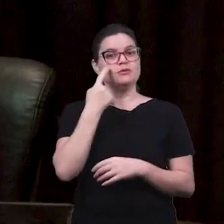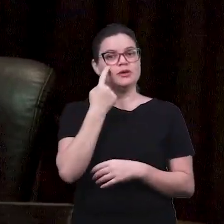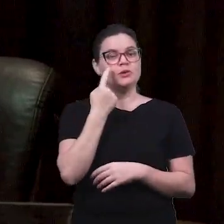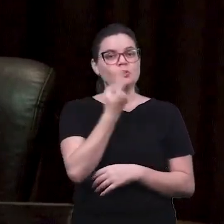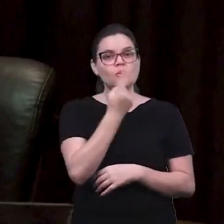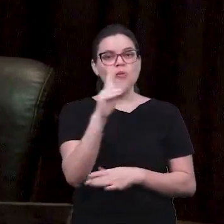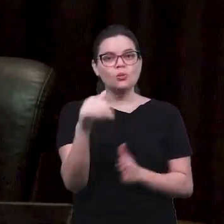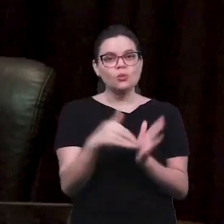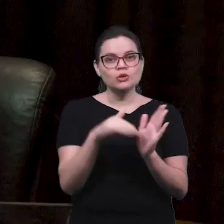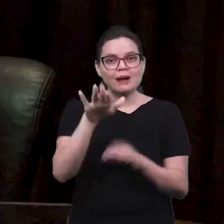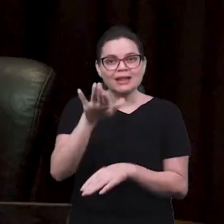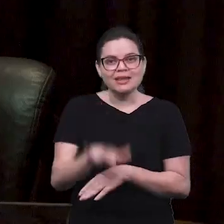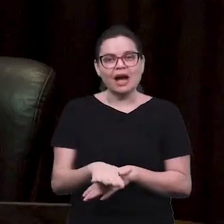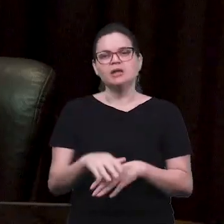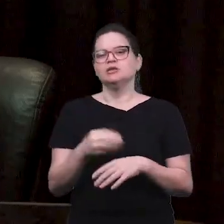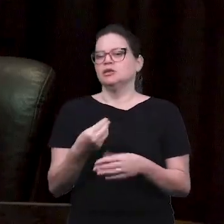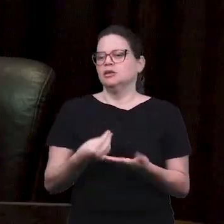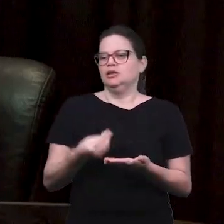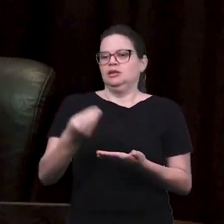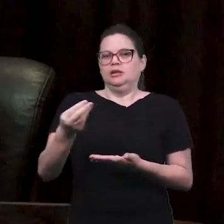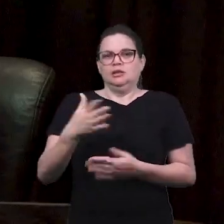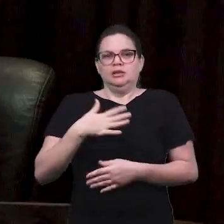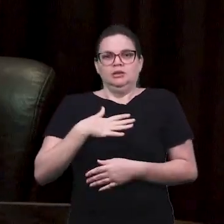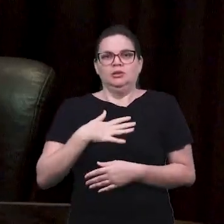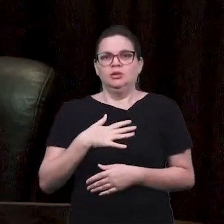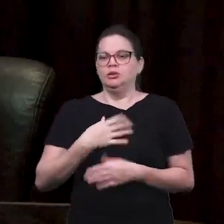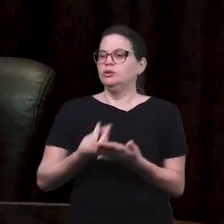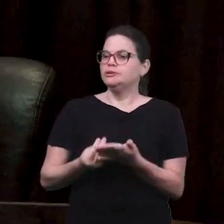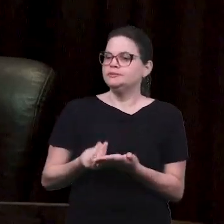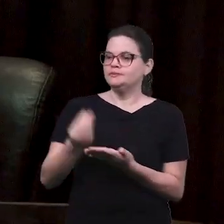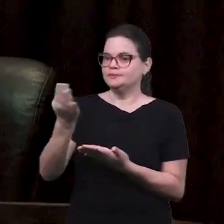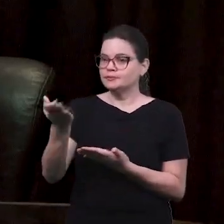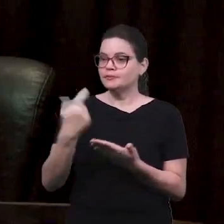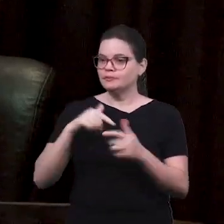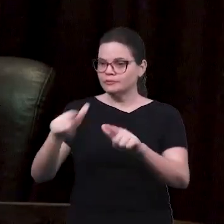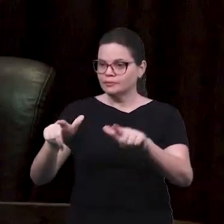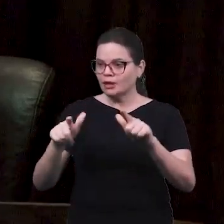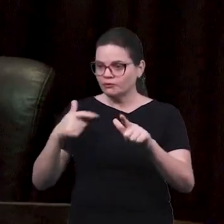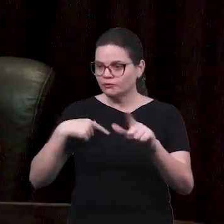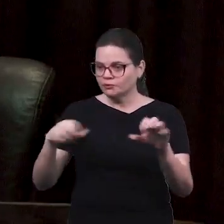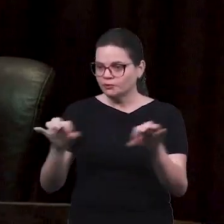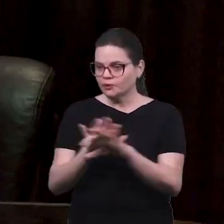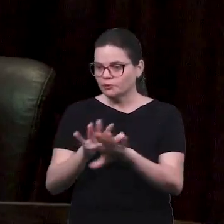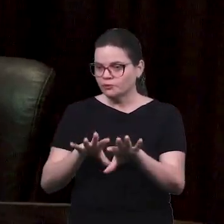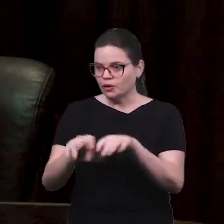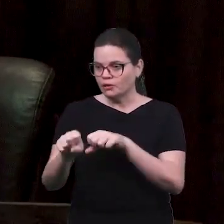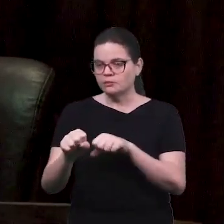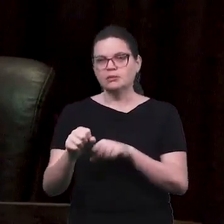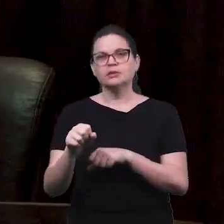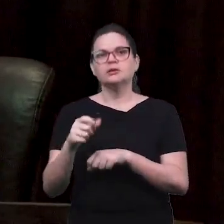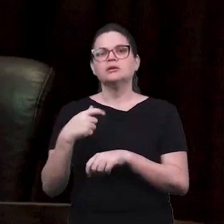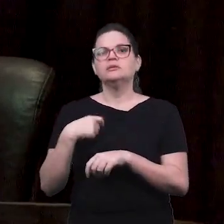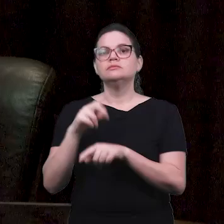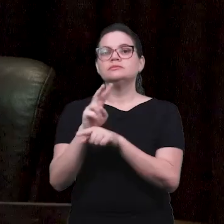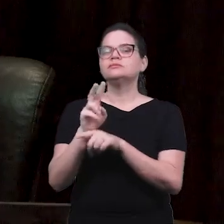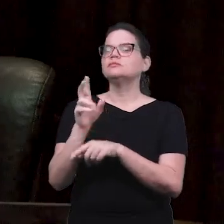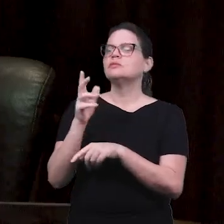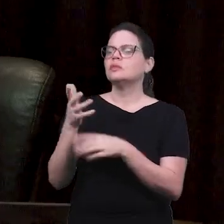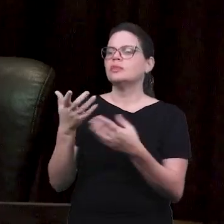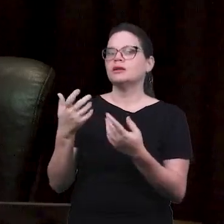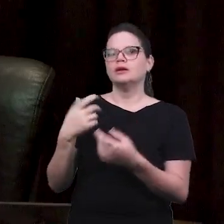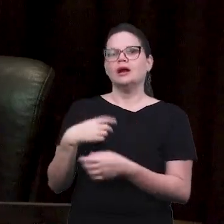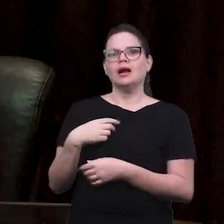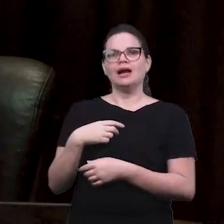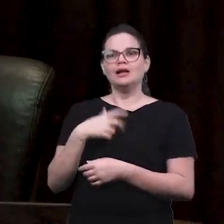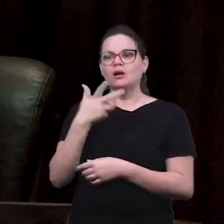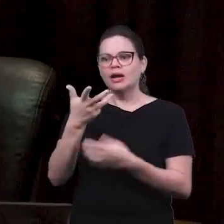o último que ele foi, aí ele falou na portaria, falou, não, vou falar com o responsável. Ele foi